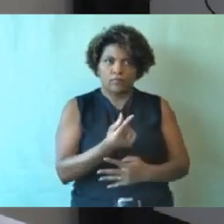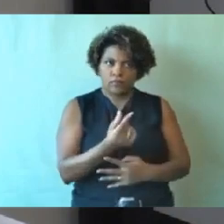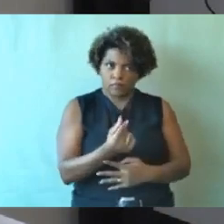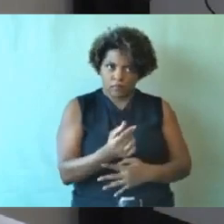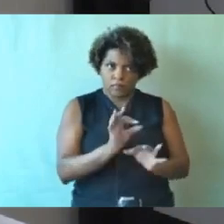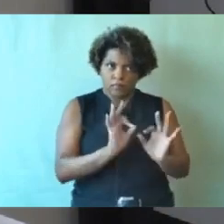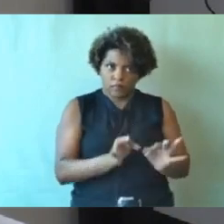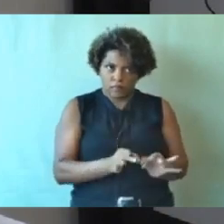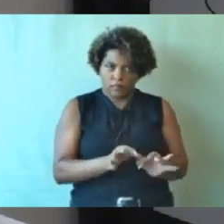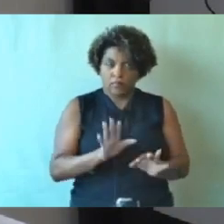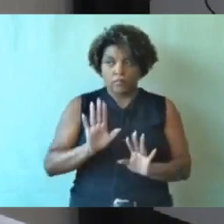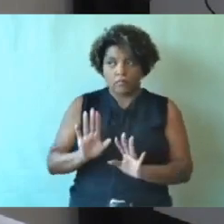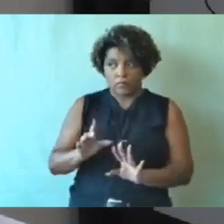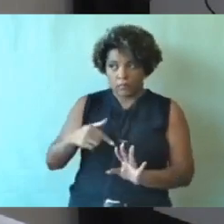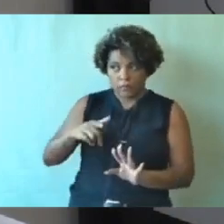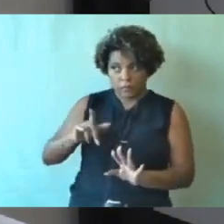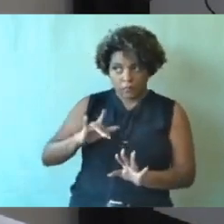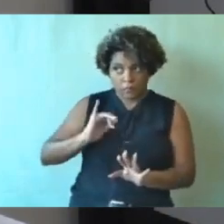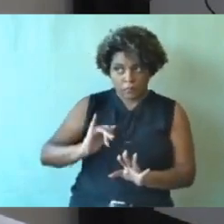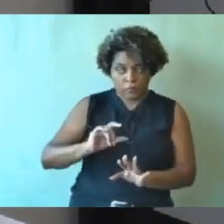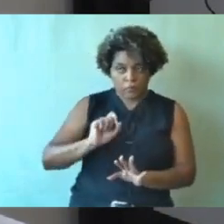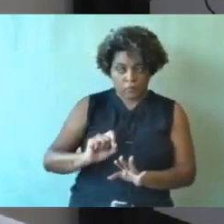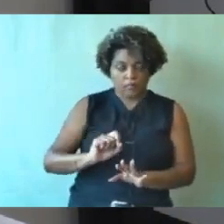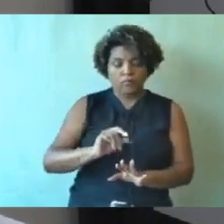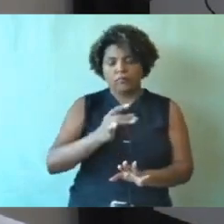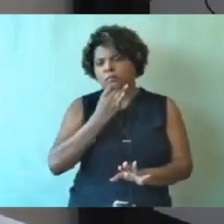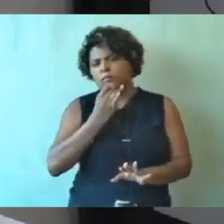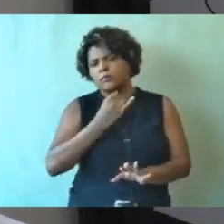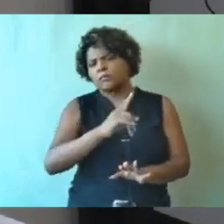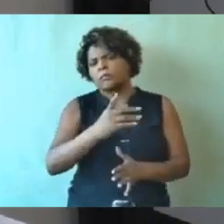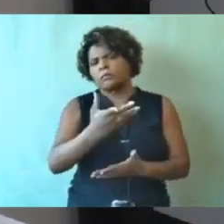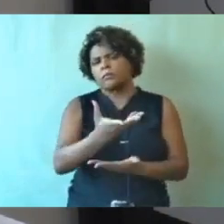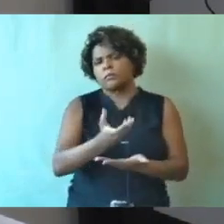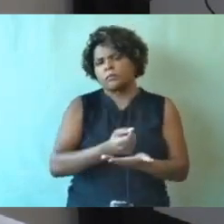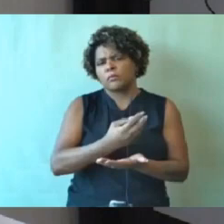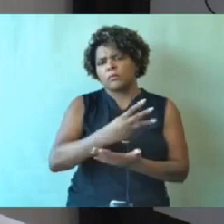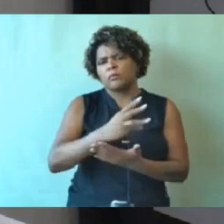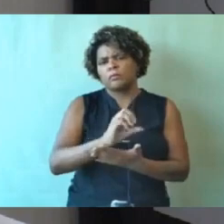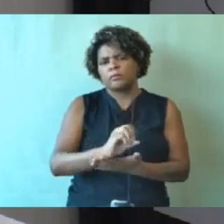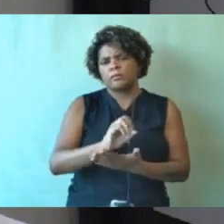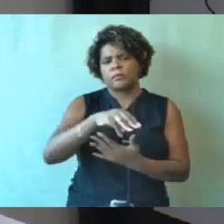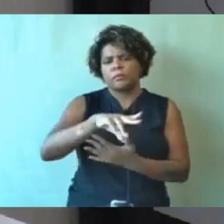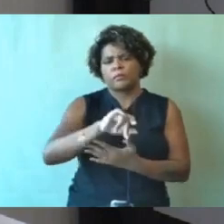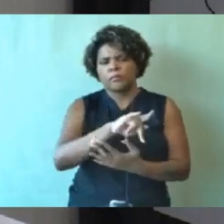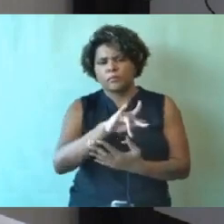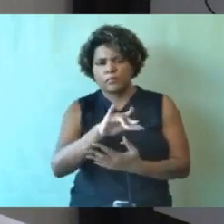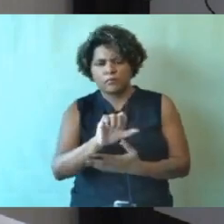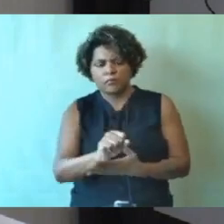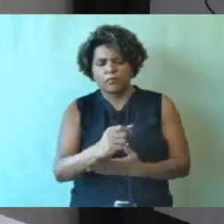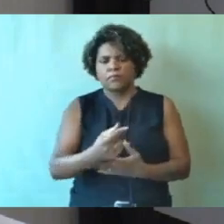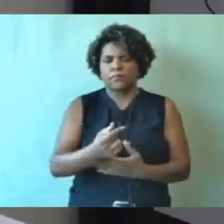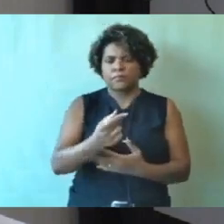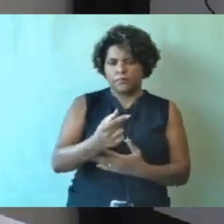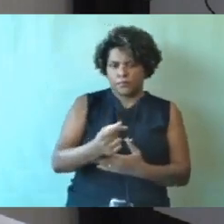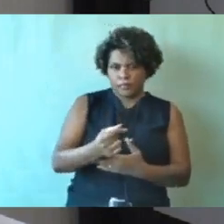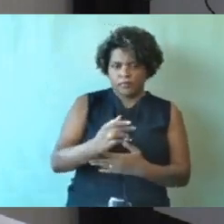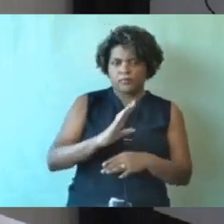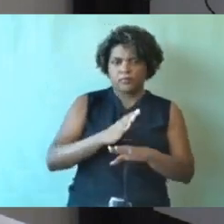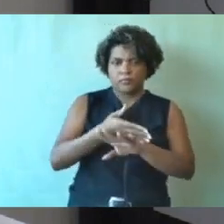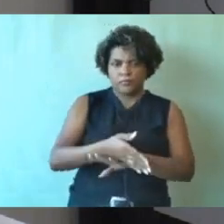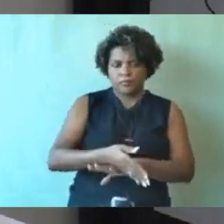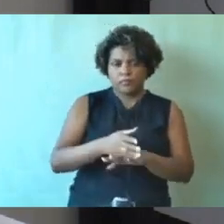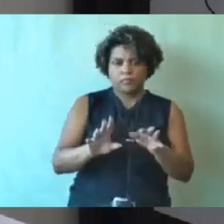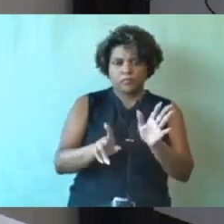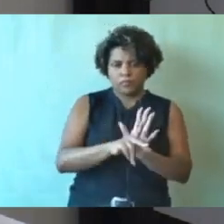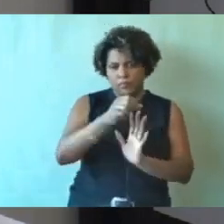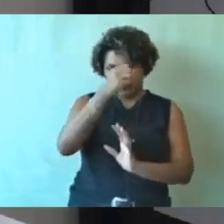30 milhões de reais num determinado mês. Entrou como subsídio vindo da prefeitura. Aí vocês foram lá e calcularam quantos por cento